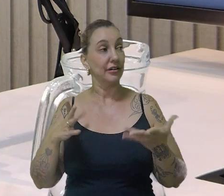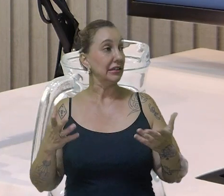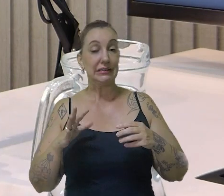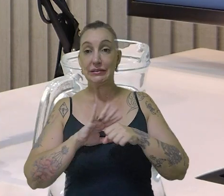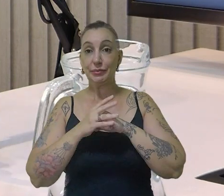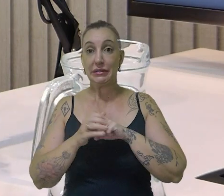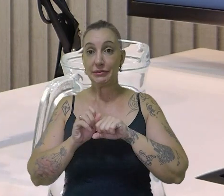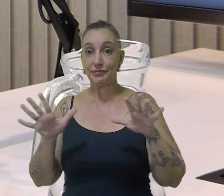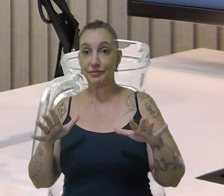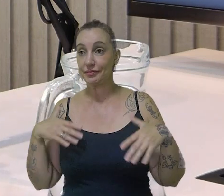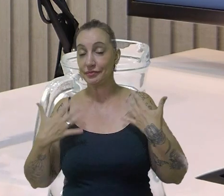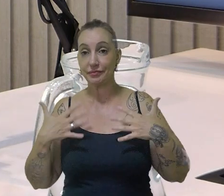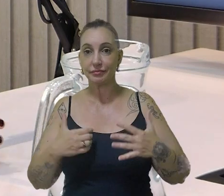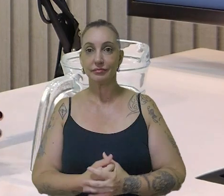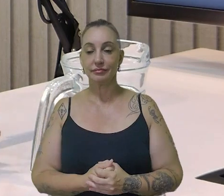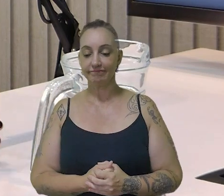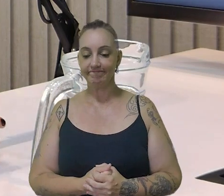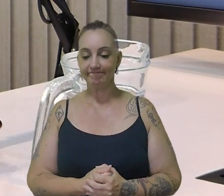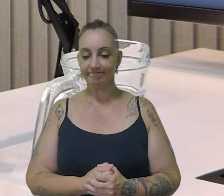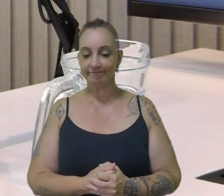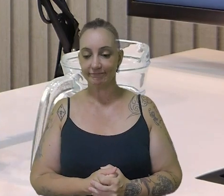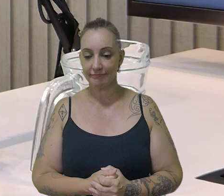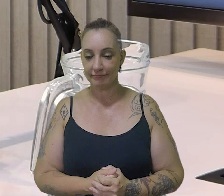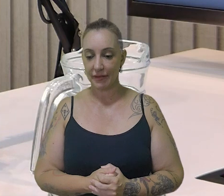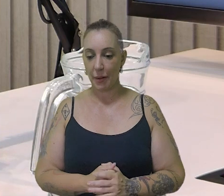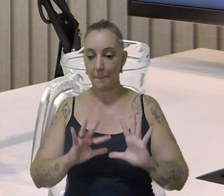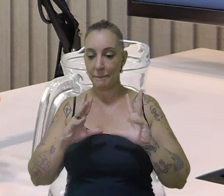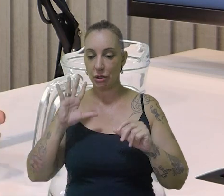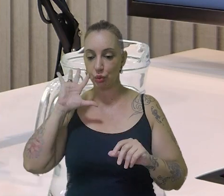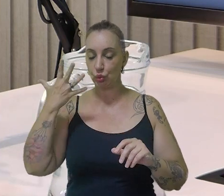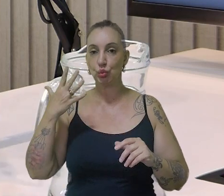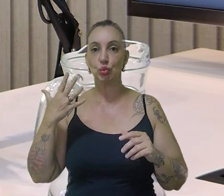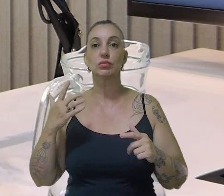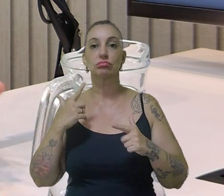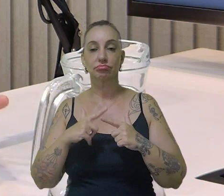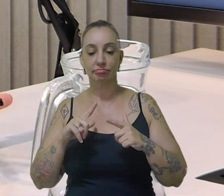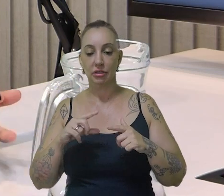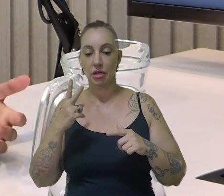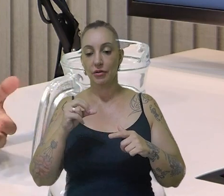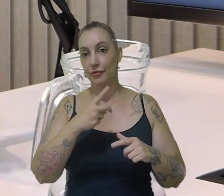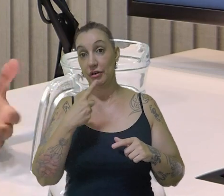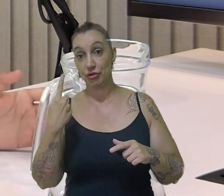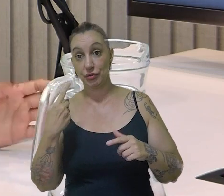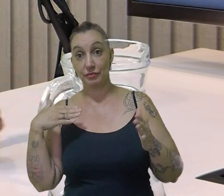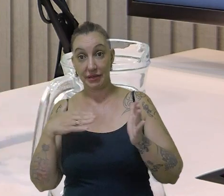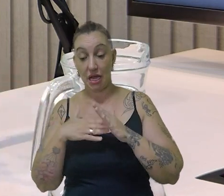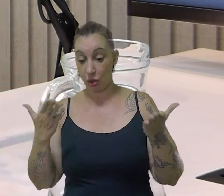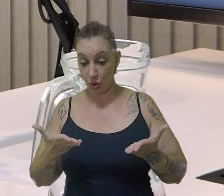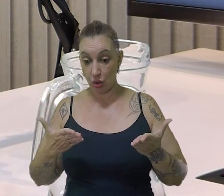aí correndo solto é eh mas tudo se resolveu E aí Eu começo de 2021 para cá